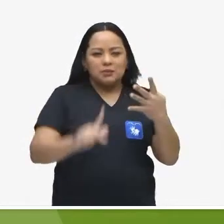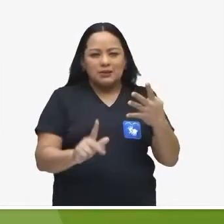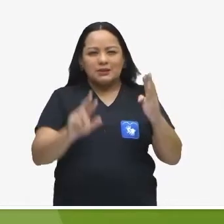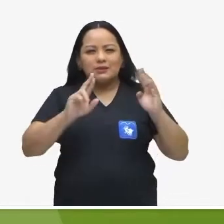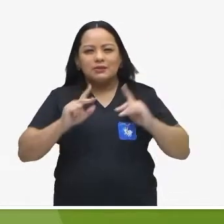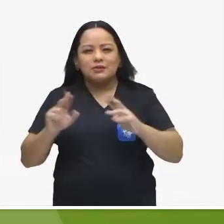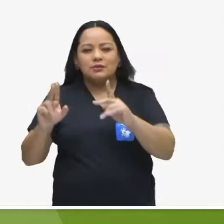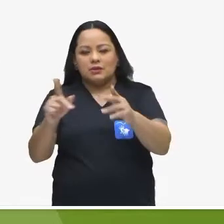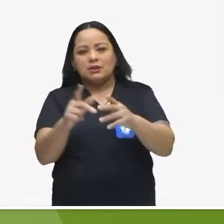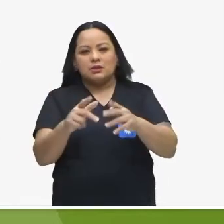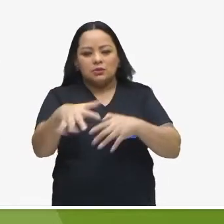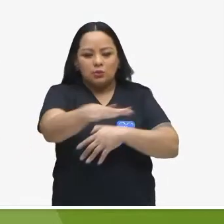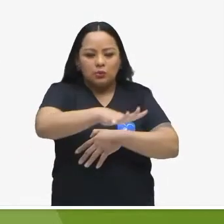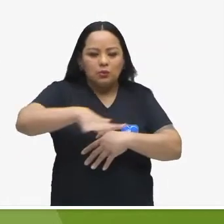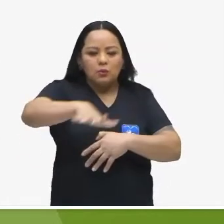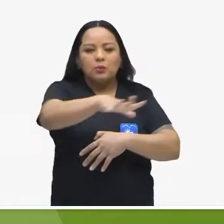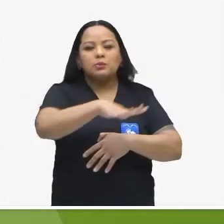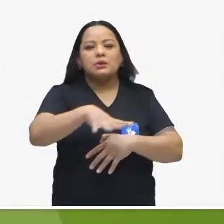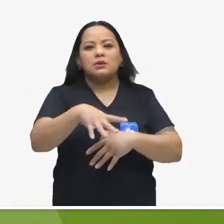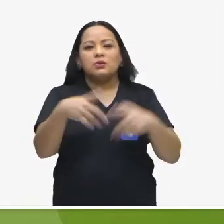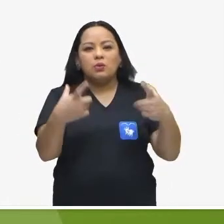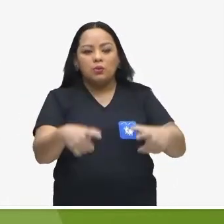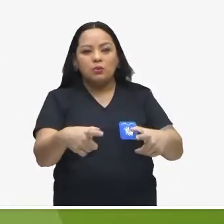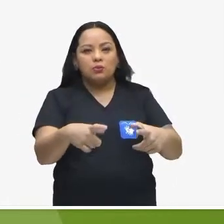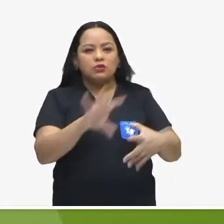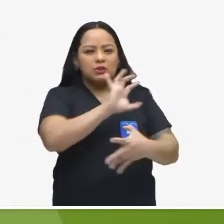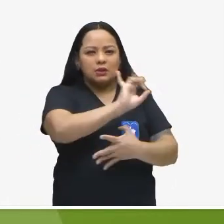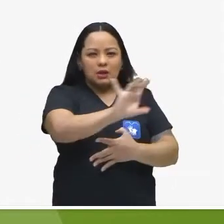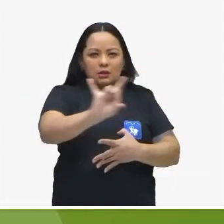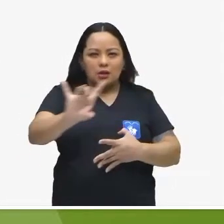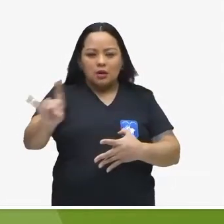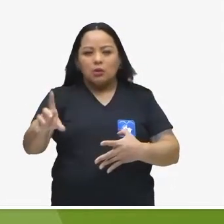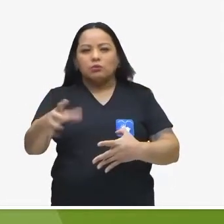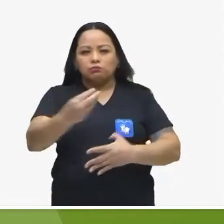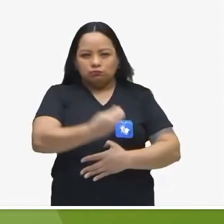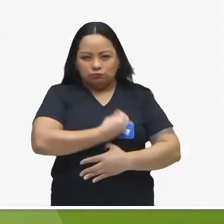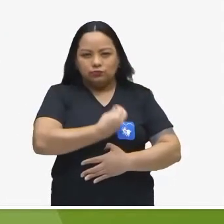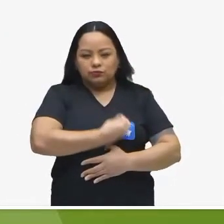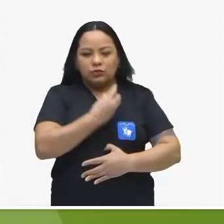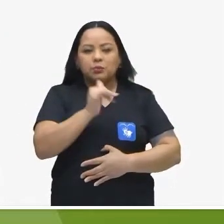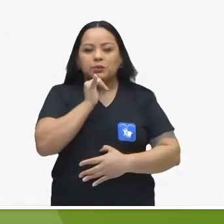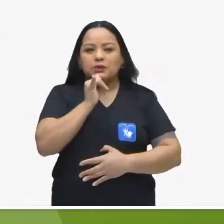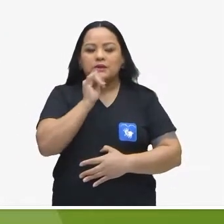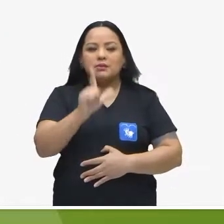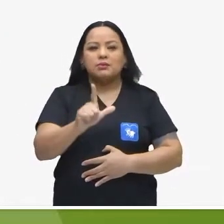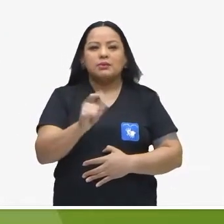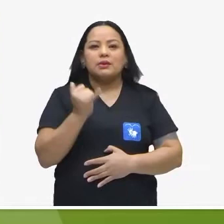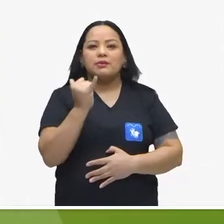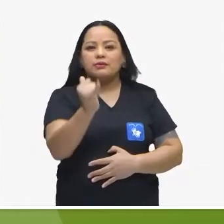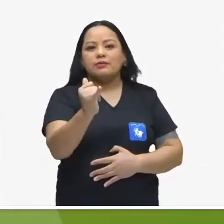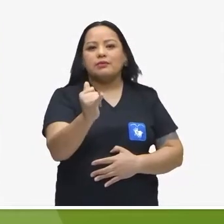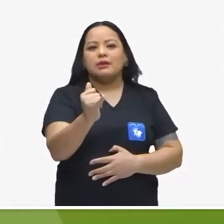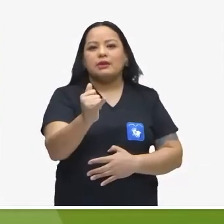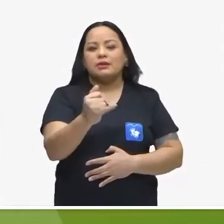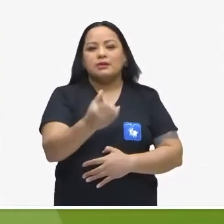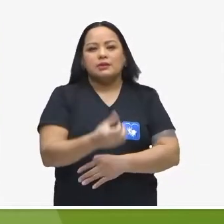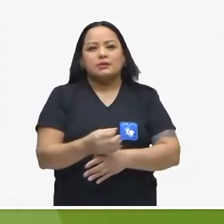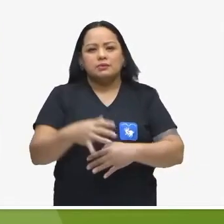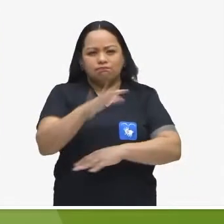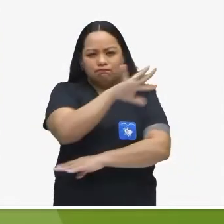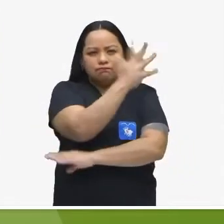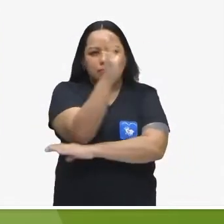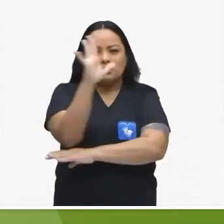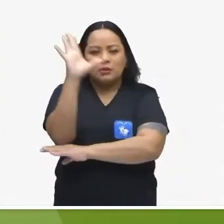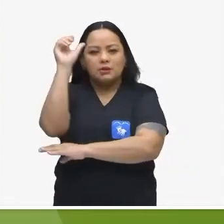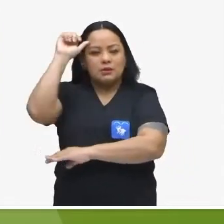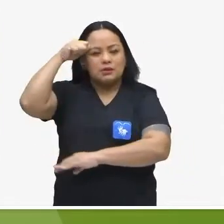com o ambiente onde essas espécies estão inseridas, por exemplo, eu estou falando da savana africana. Então,